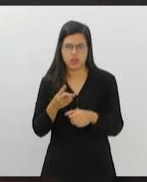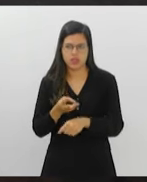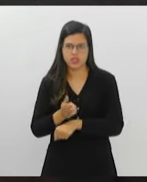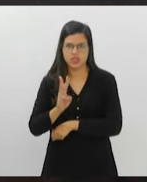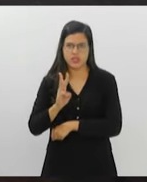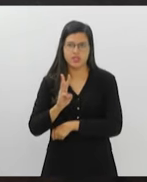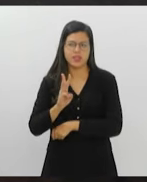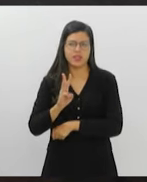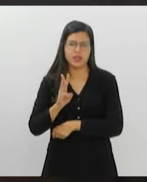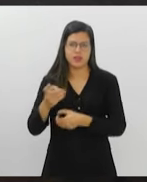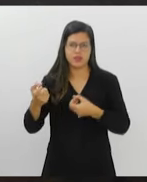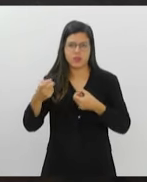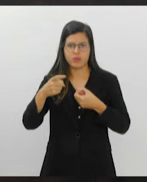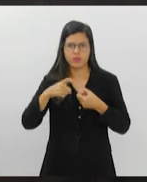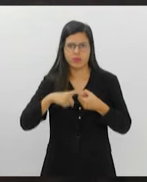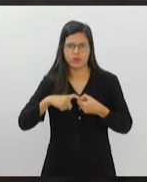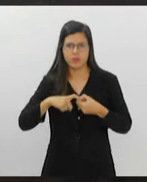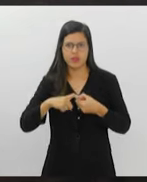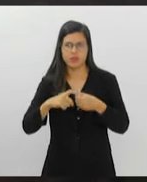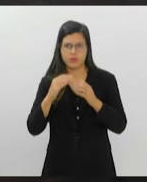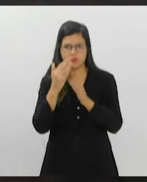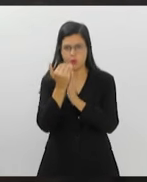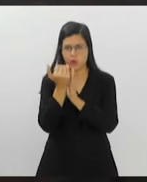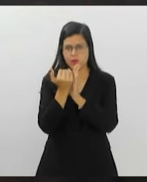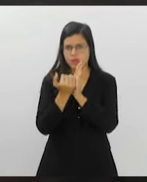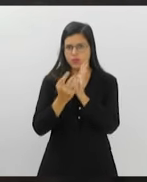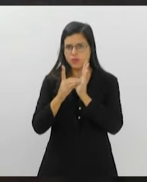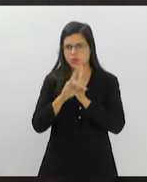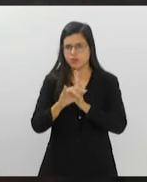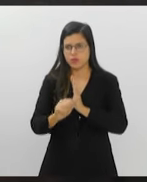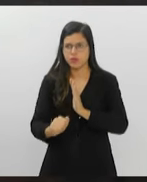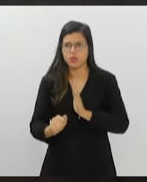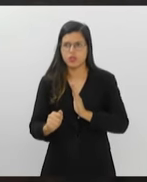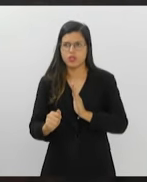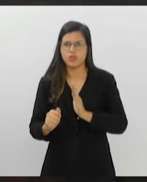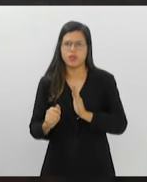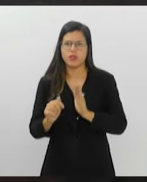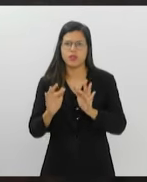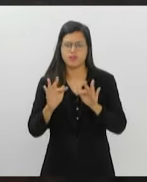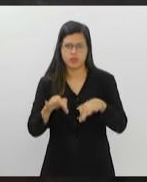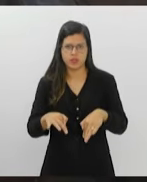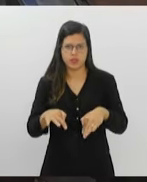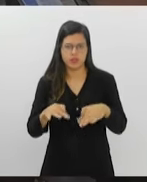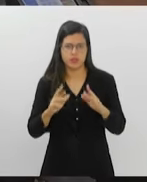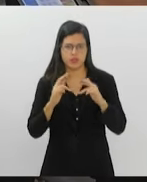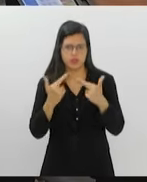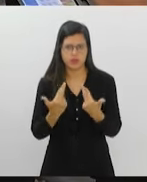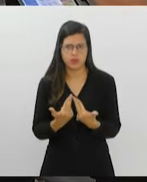horas, quando retornaremos com a ordem do dia. Está suspensa a sessão.